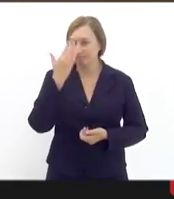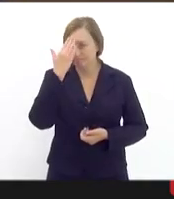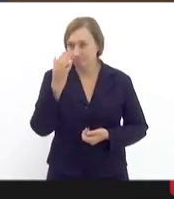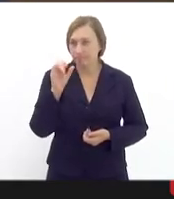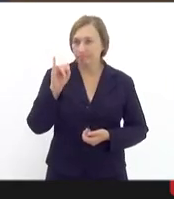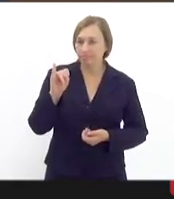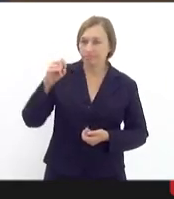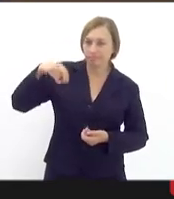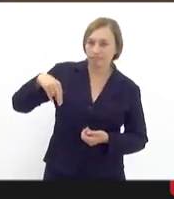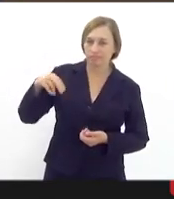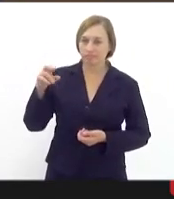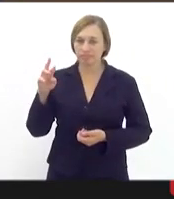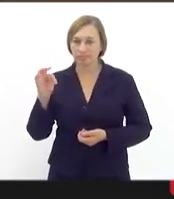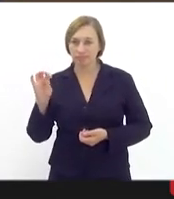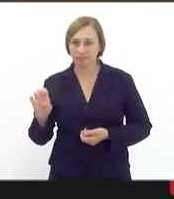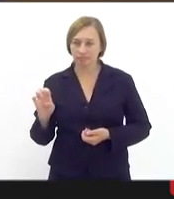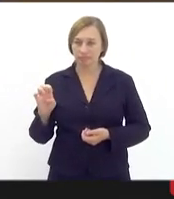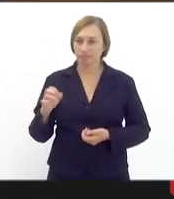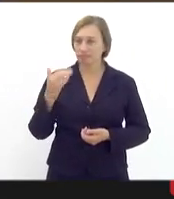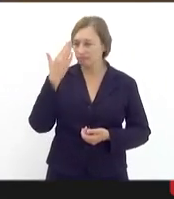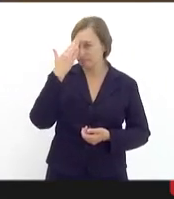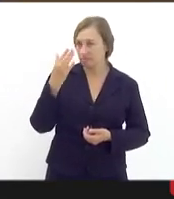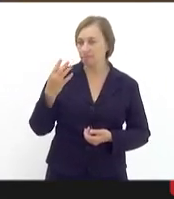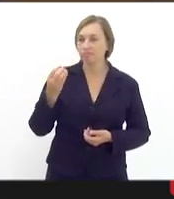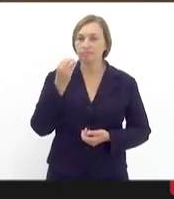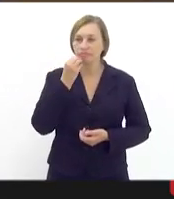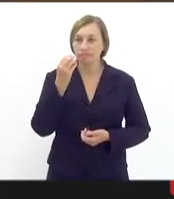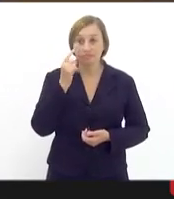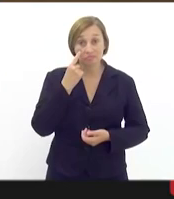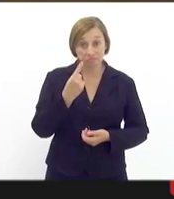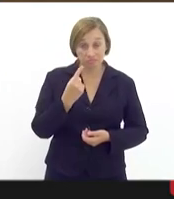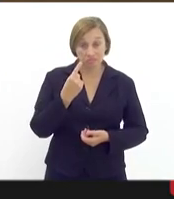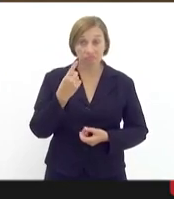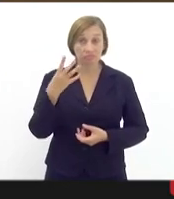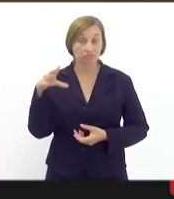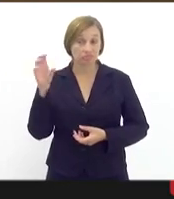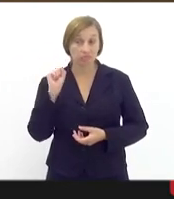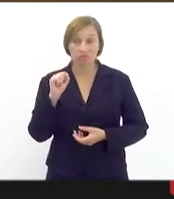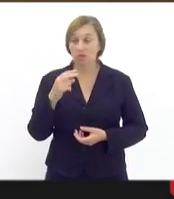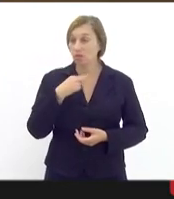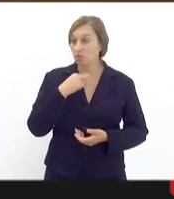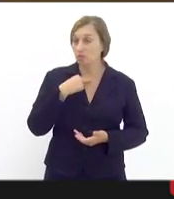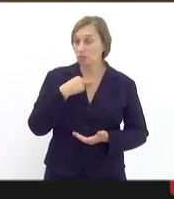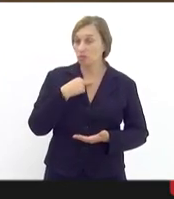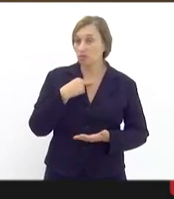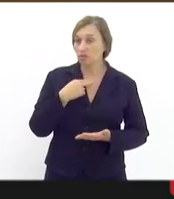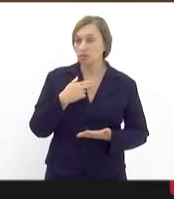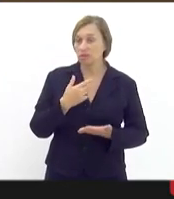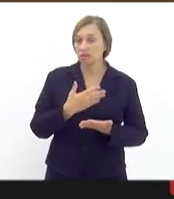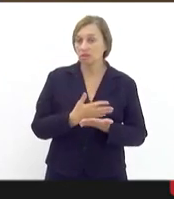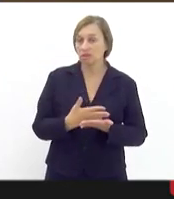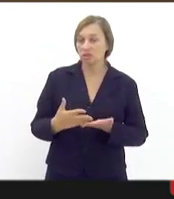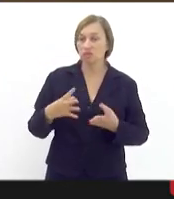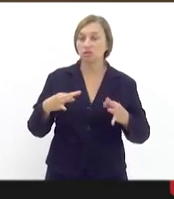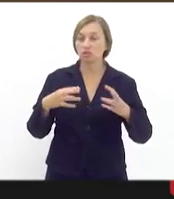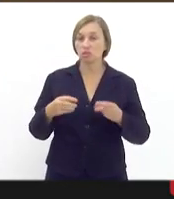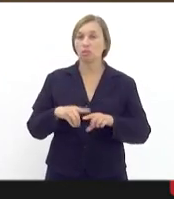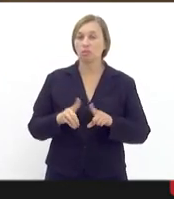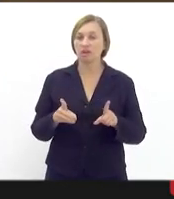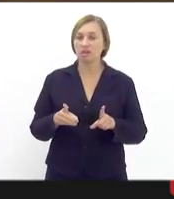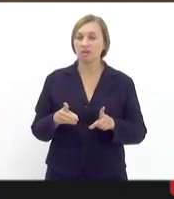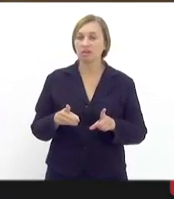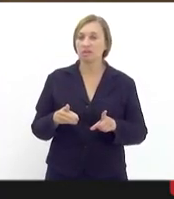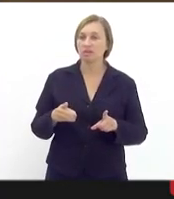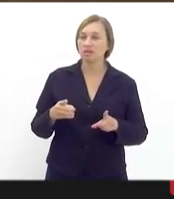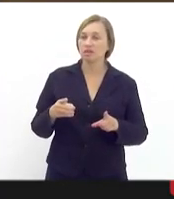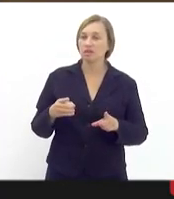muito a oportunidade de te ver, te ouvir, e infelizmente não pude participar de todo o encontro, mas eu fiz questão de